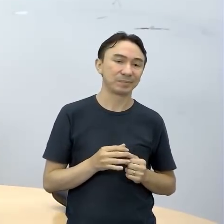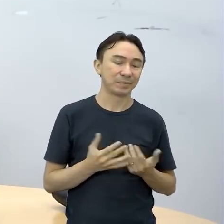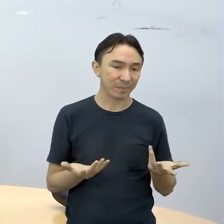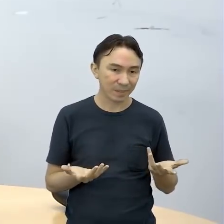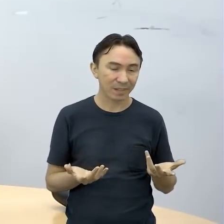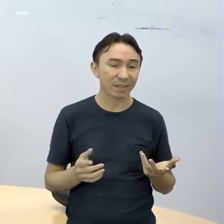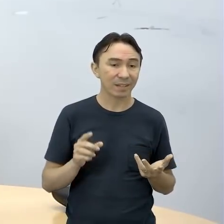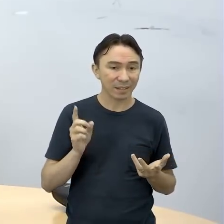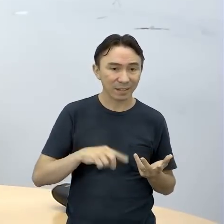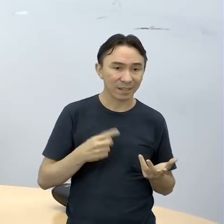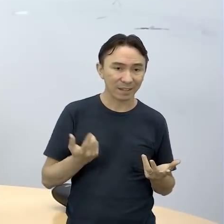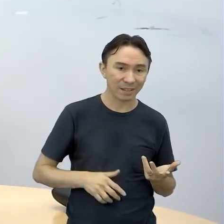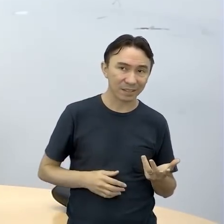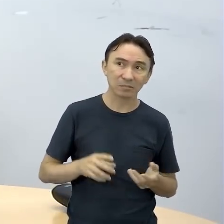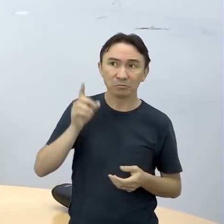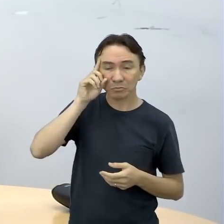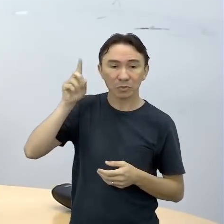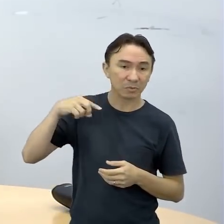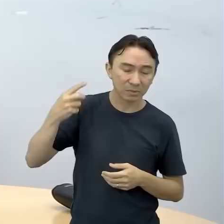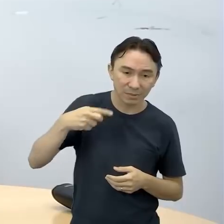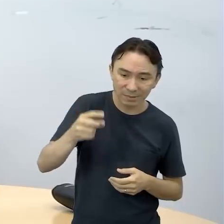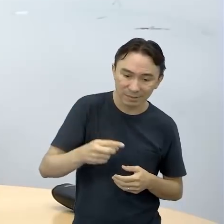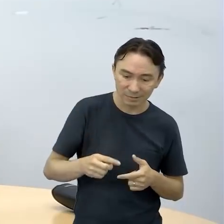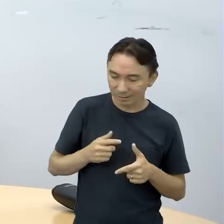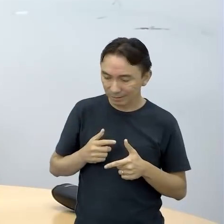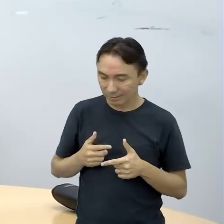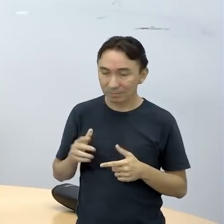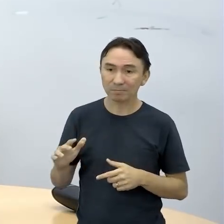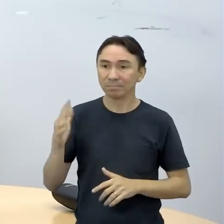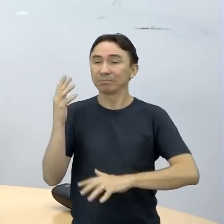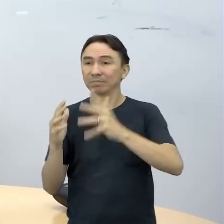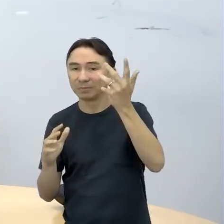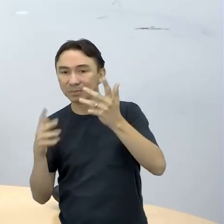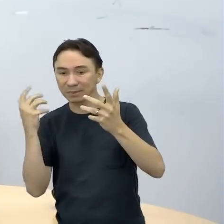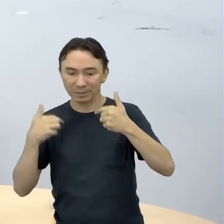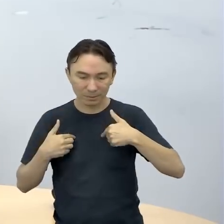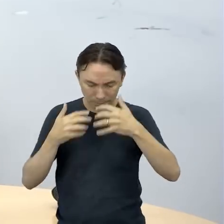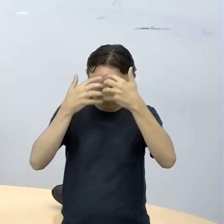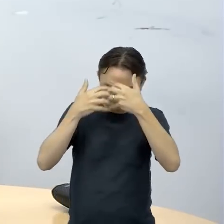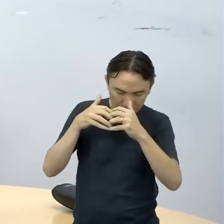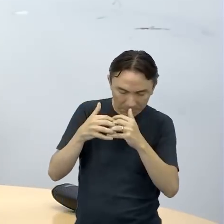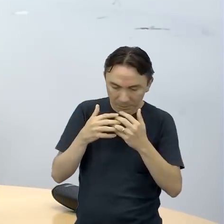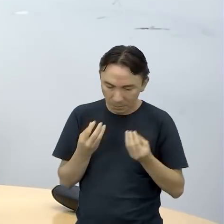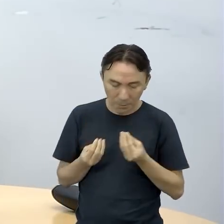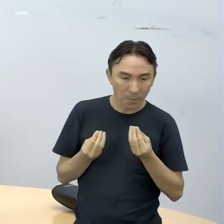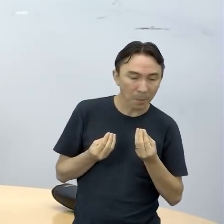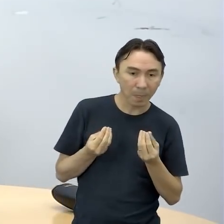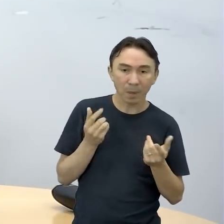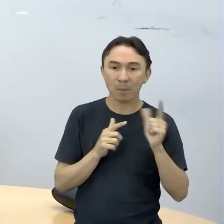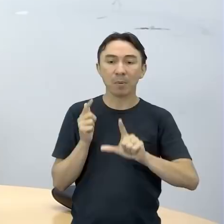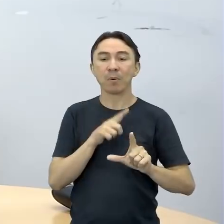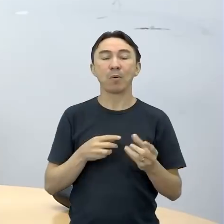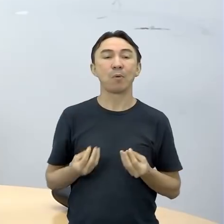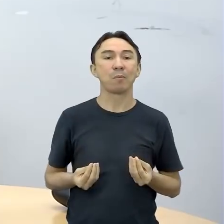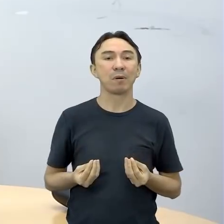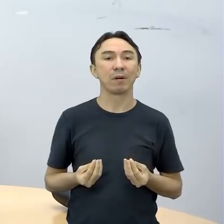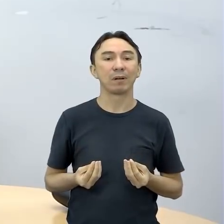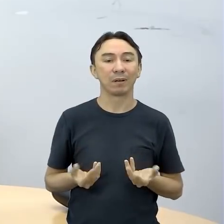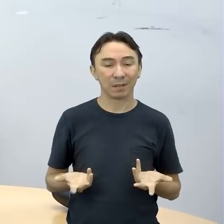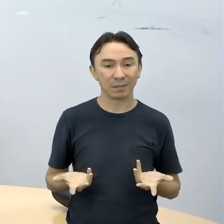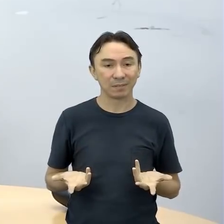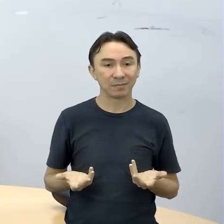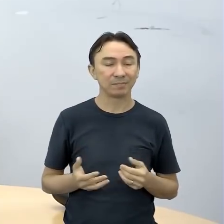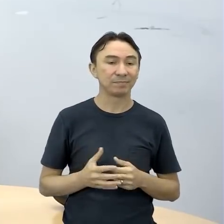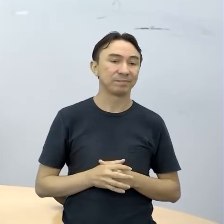resolver problemas do dia a dia, né? Exatamente. A gente vai estar sempre discutindo essa resolução de problemas.